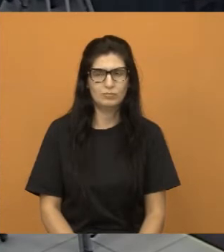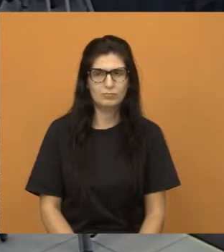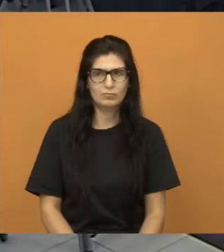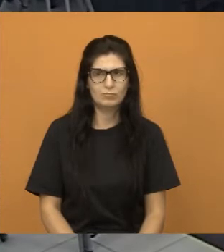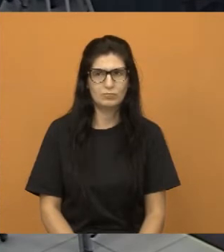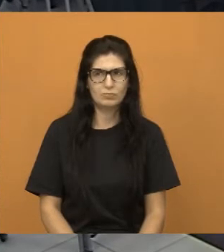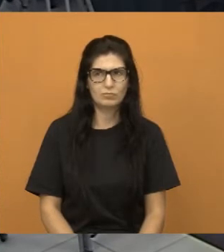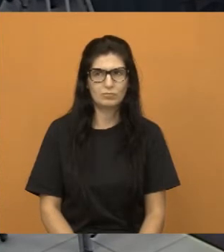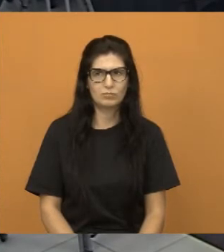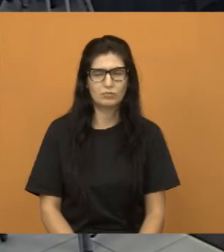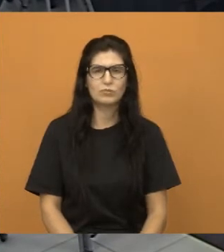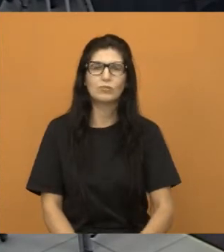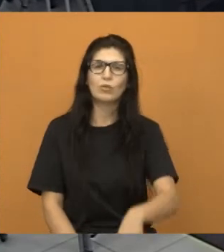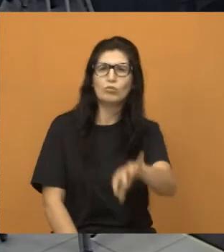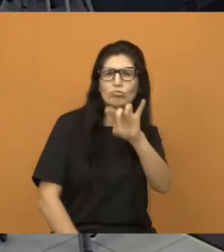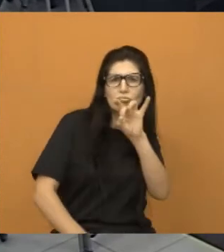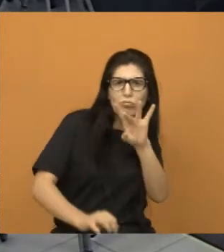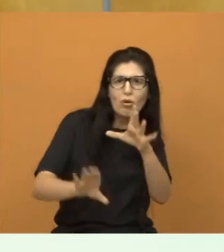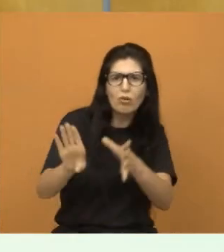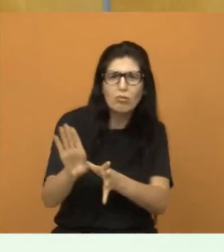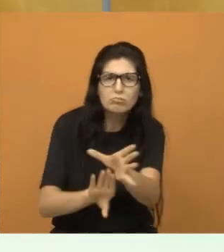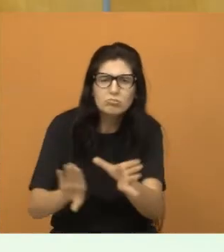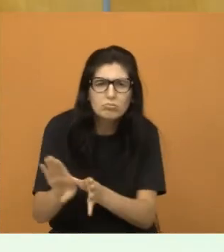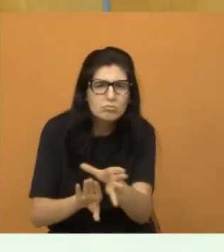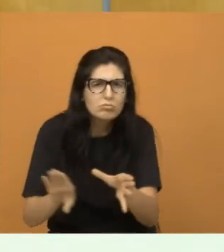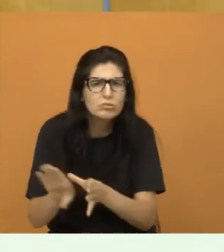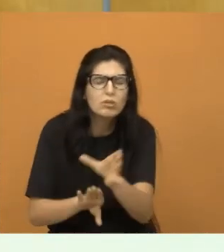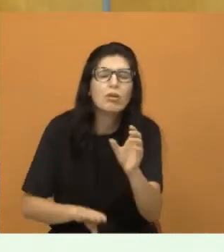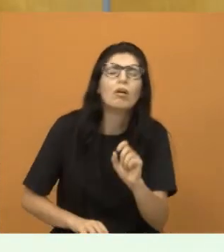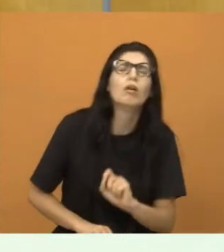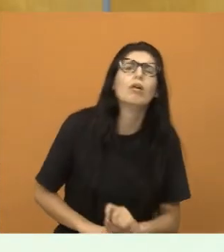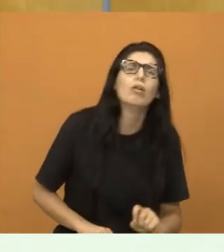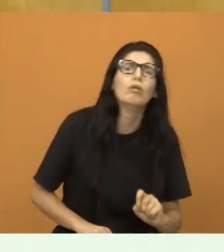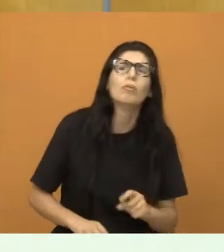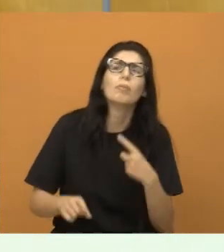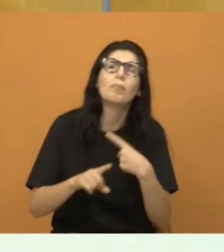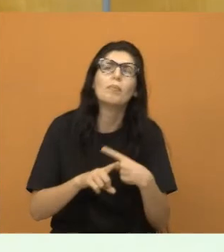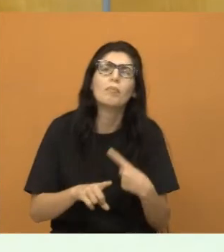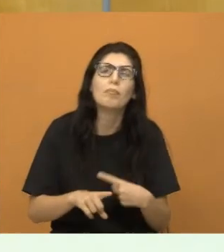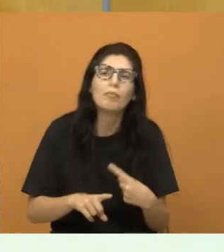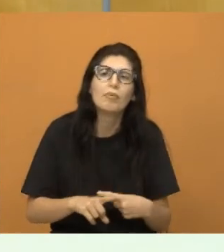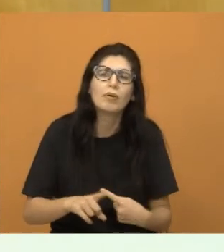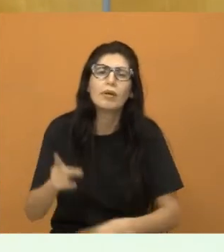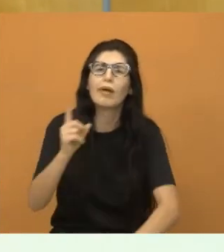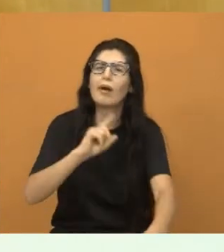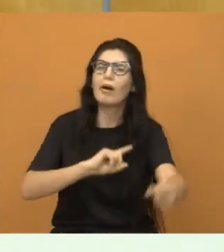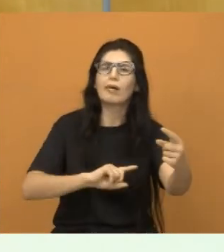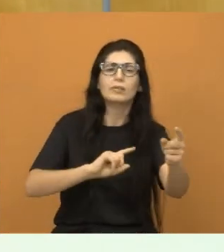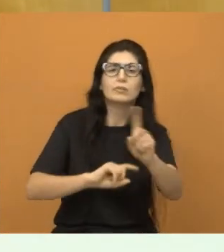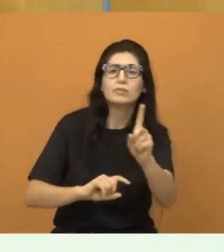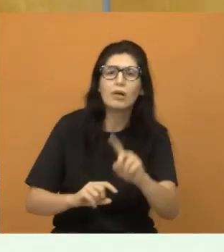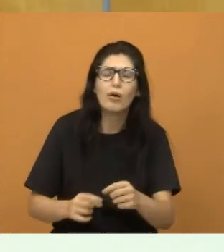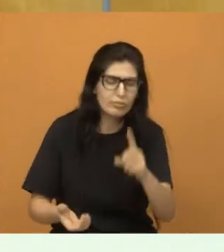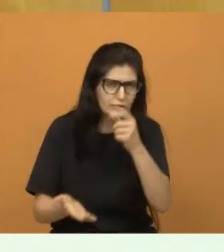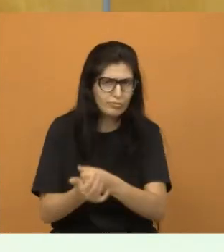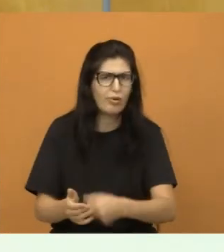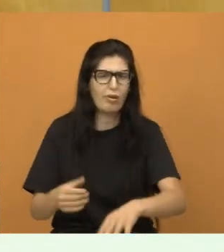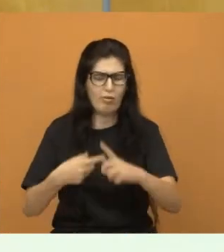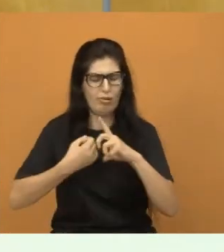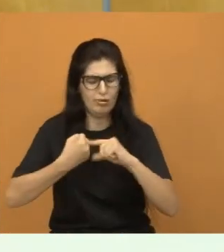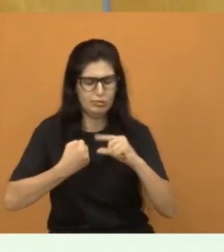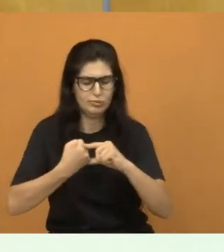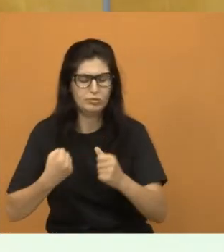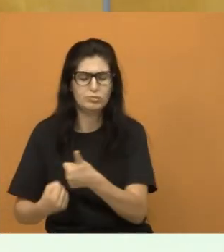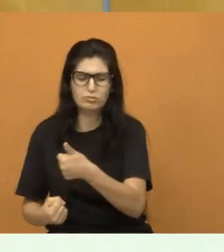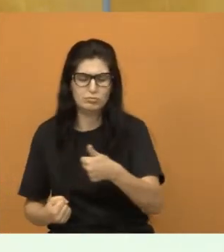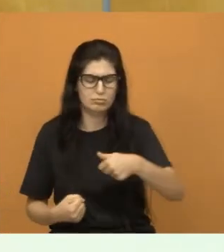Só dando uma orientação a respeito do adiamento. Regimento. Artigo